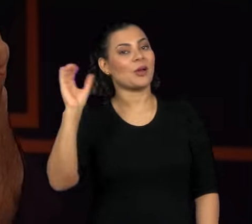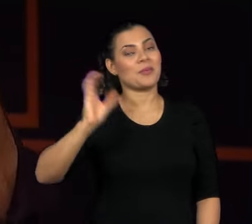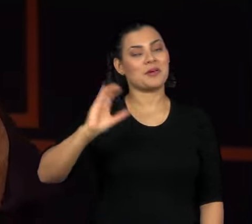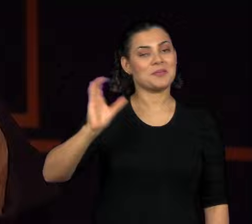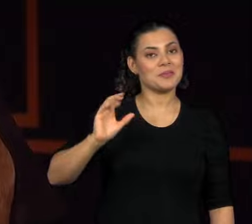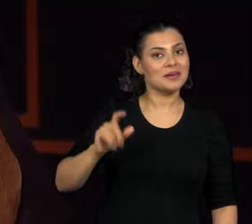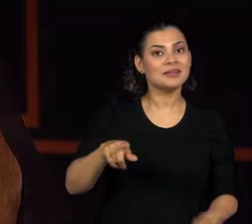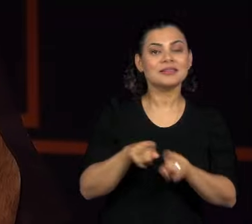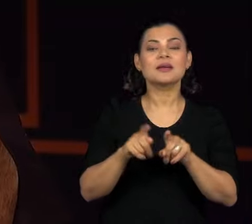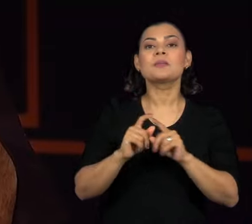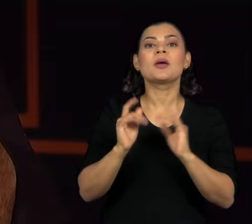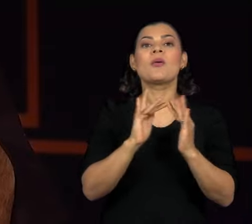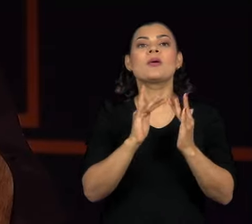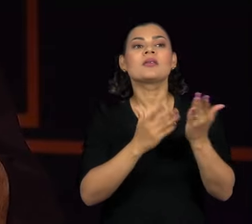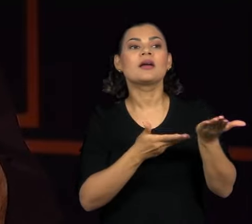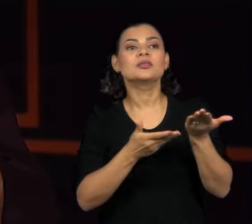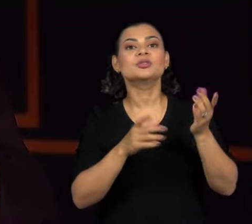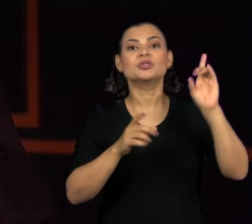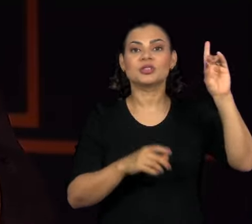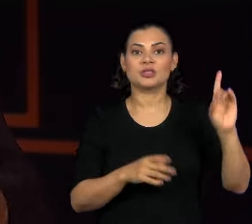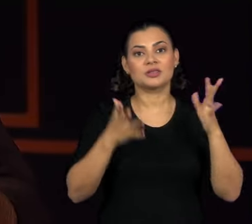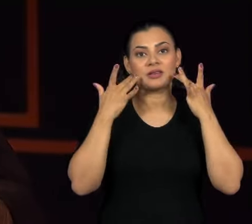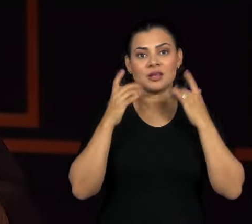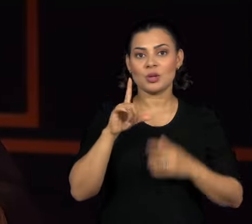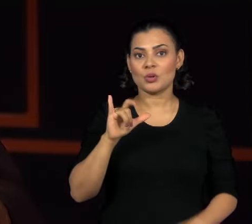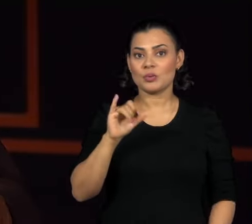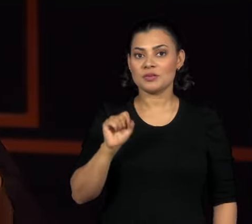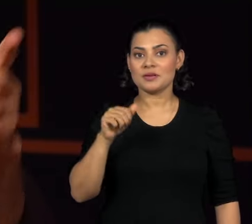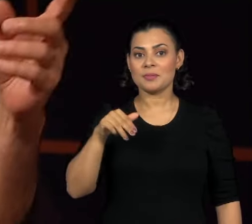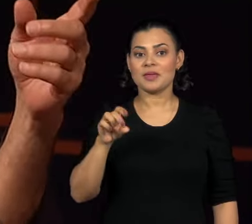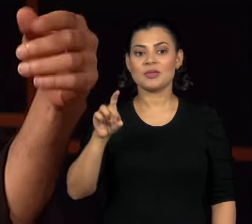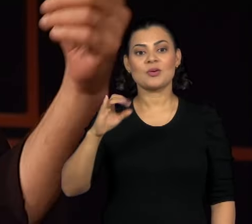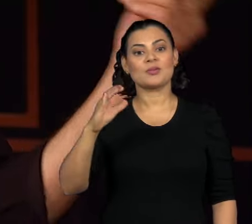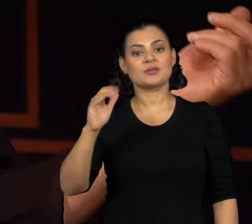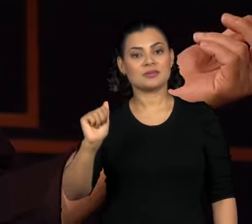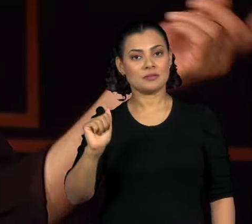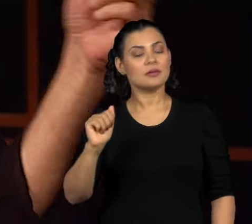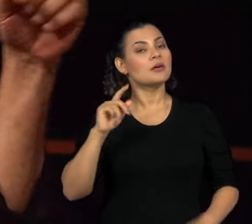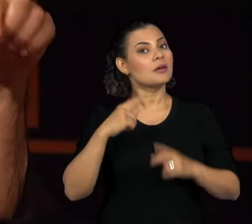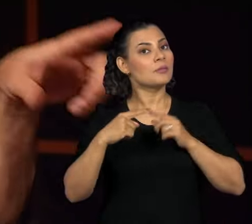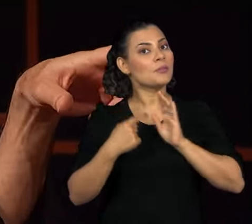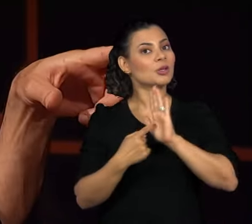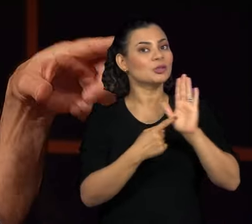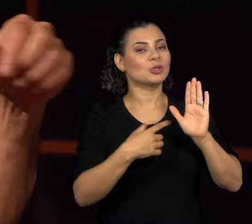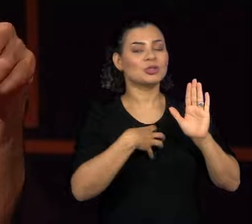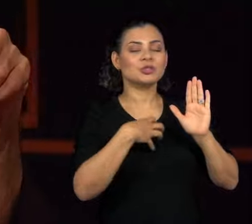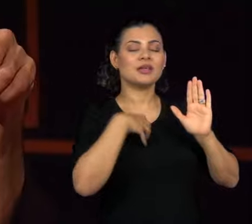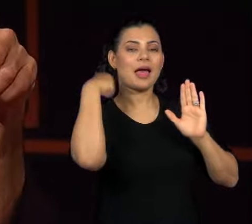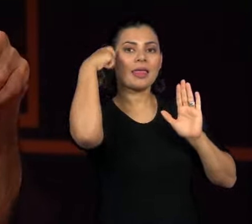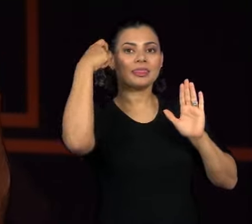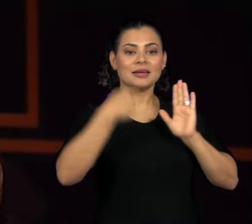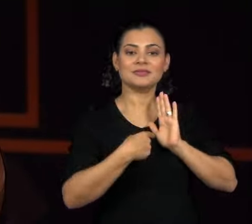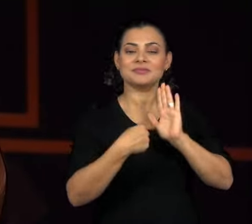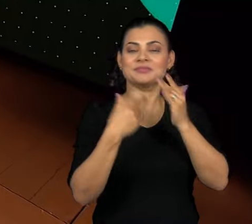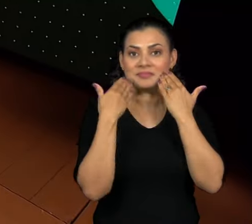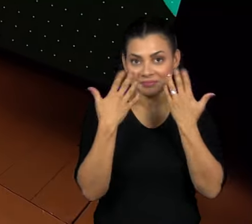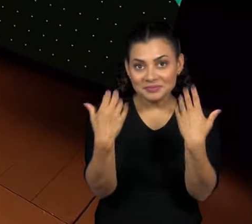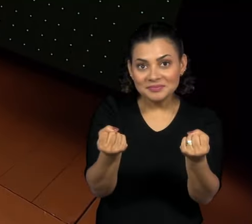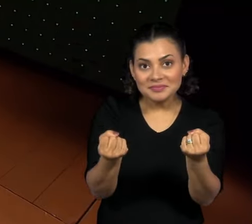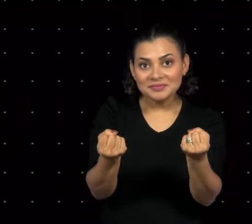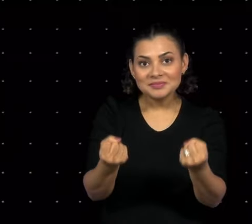Copacabana e do seu contato com o diretor teatral Luiz Mendonça, que revelou o lado atriz da Tânia. Vamos